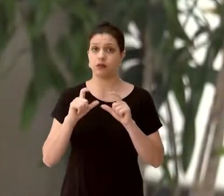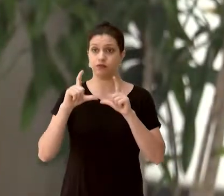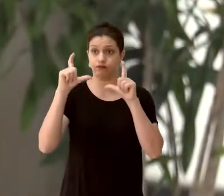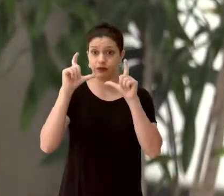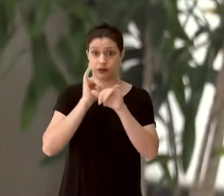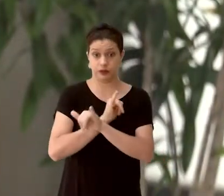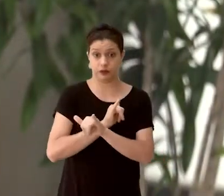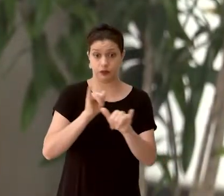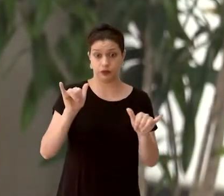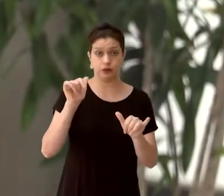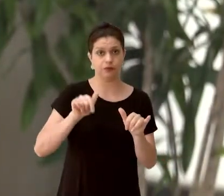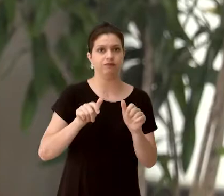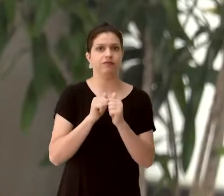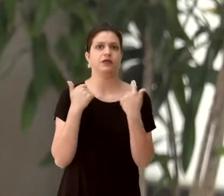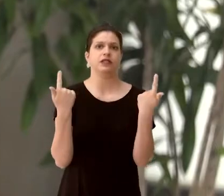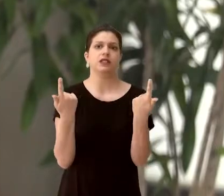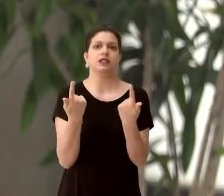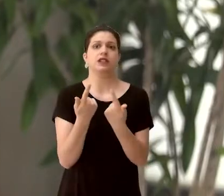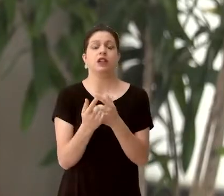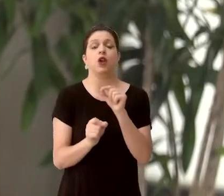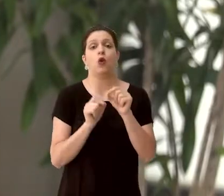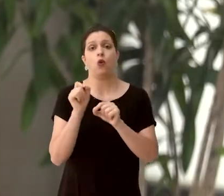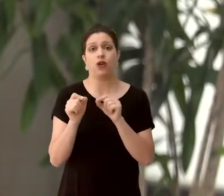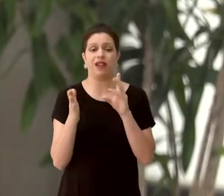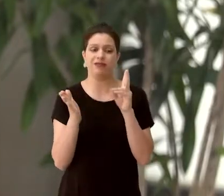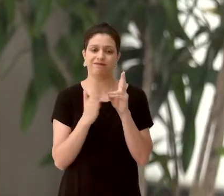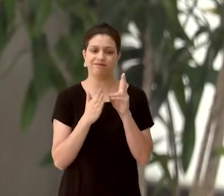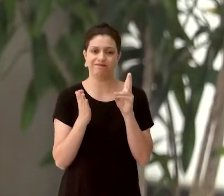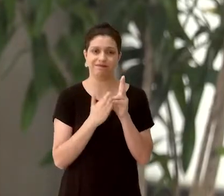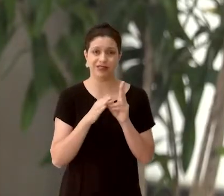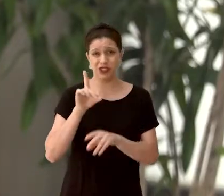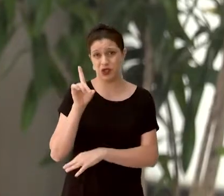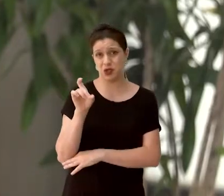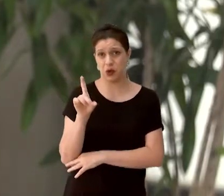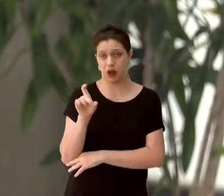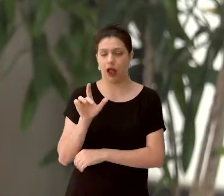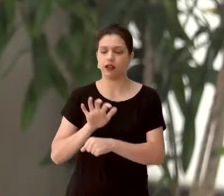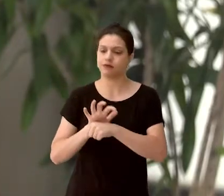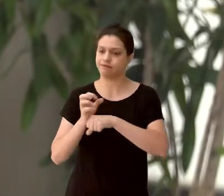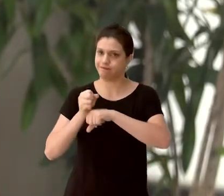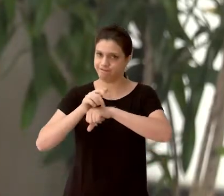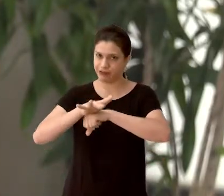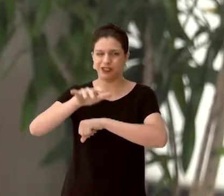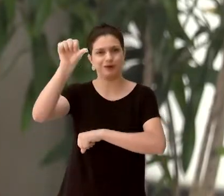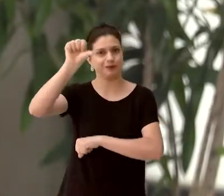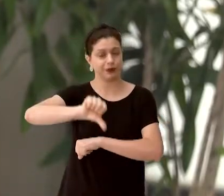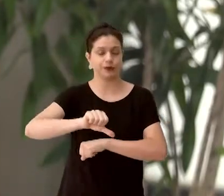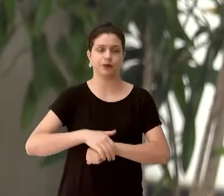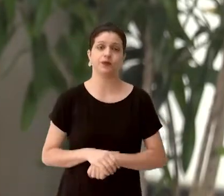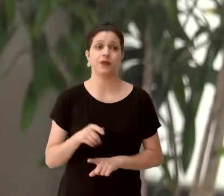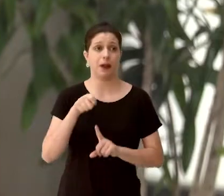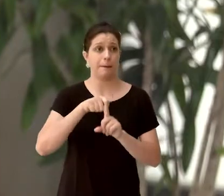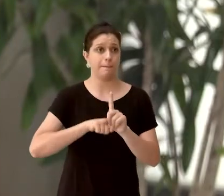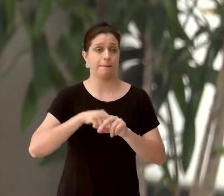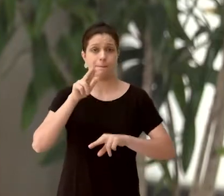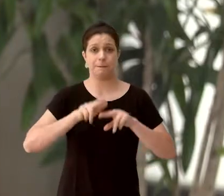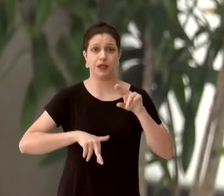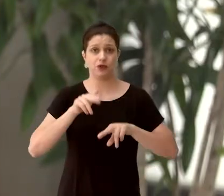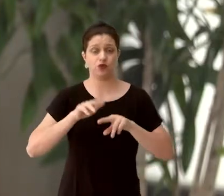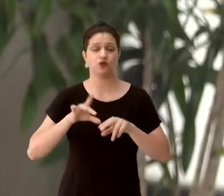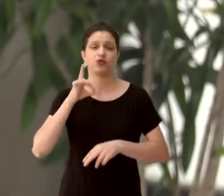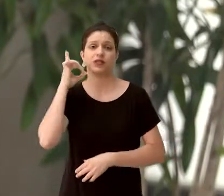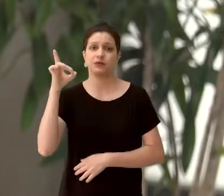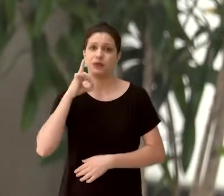Um mês depois do alerta emitido pela Assembleia, a situação dos indígenas em Dourados na pandemia se